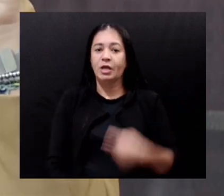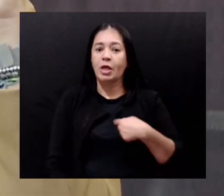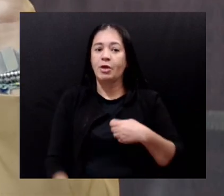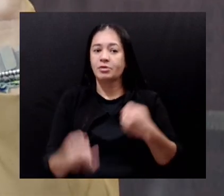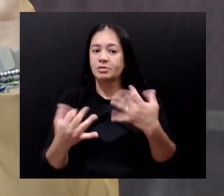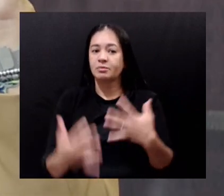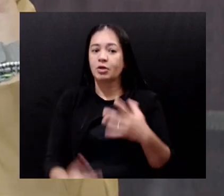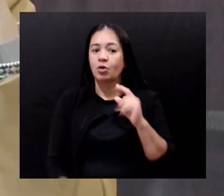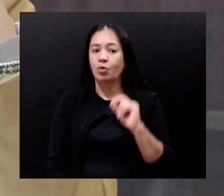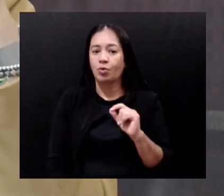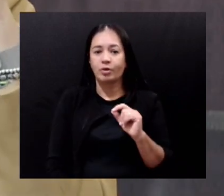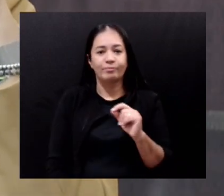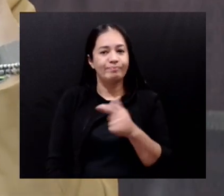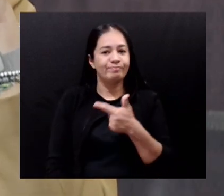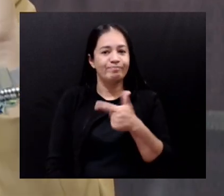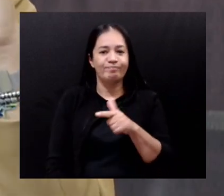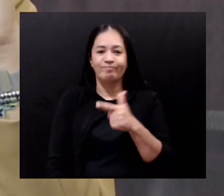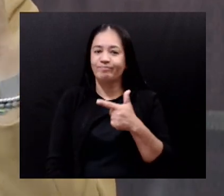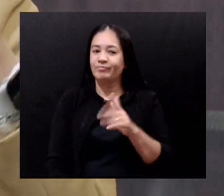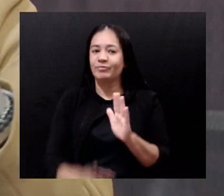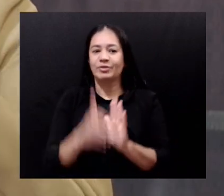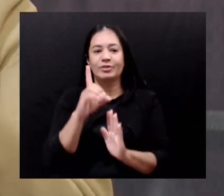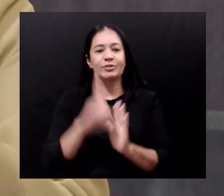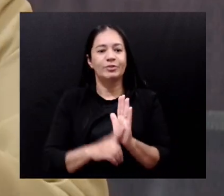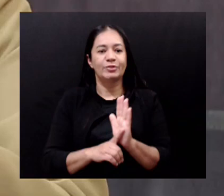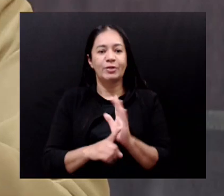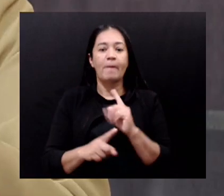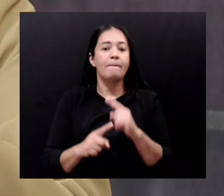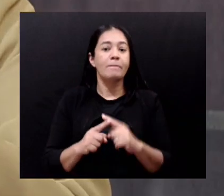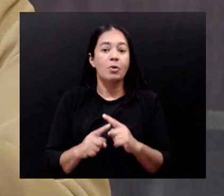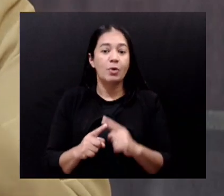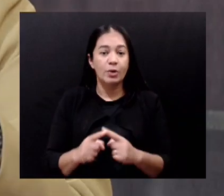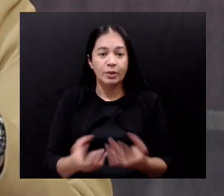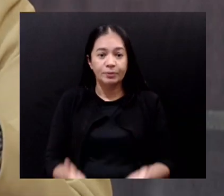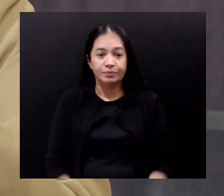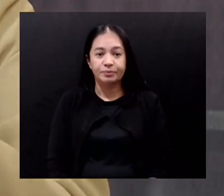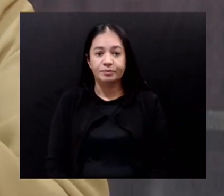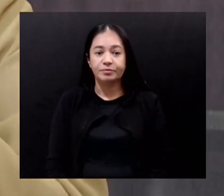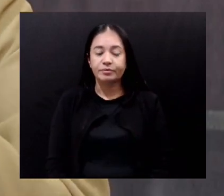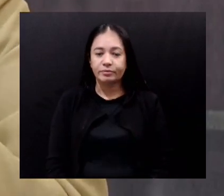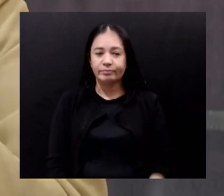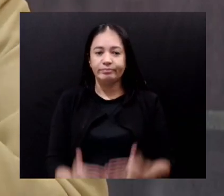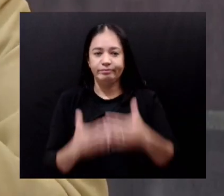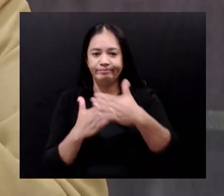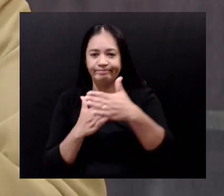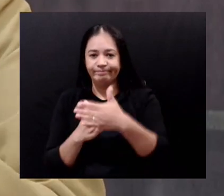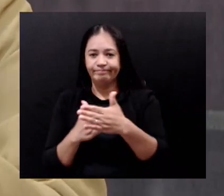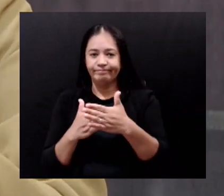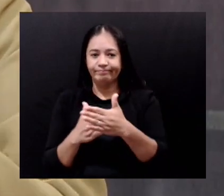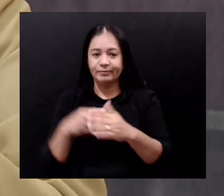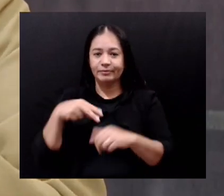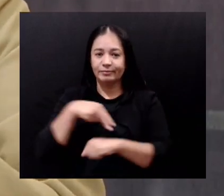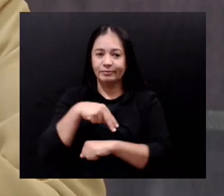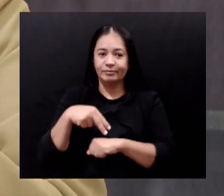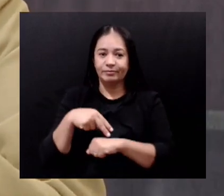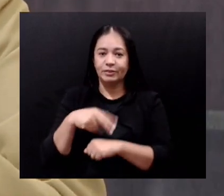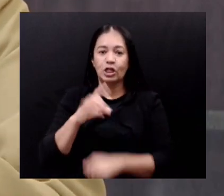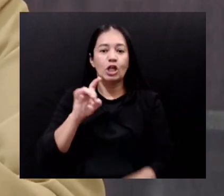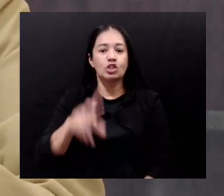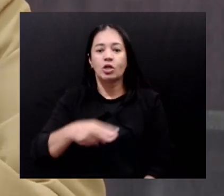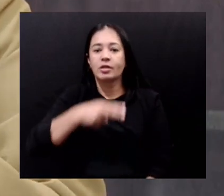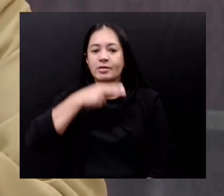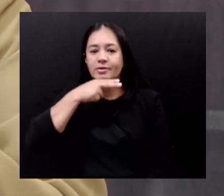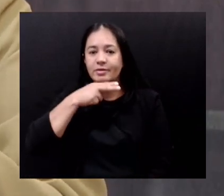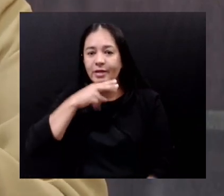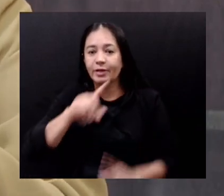tem direito à nacionalidade, por quê? O limite para a nacionalidade portuguesa é o neto. Então, Uhum, só é